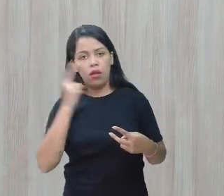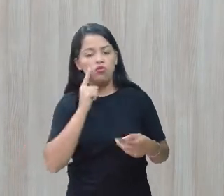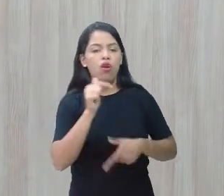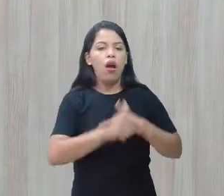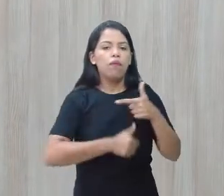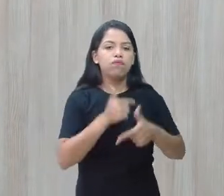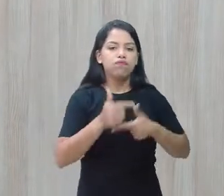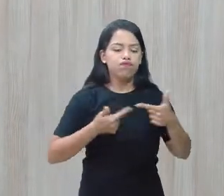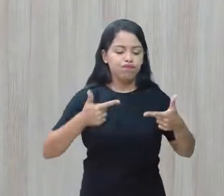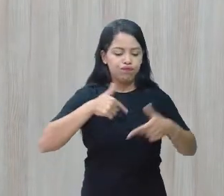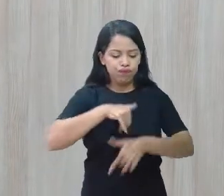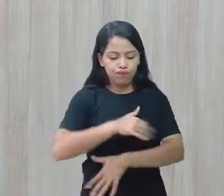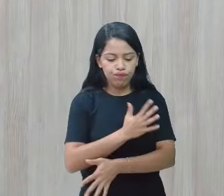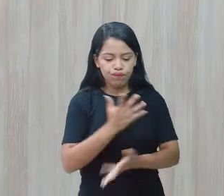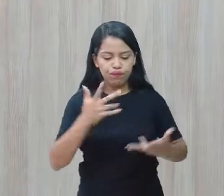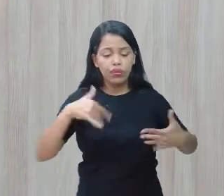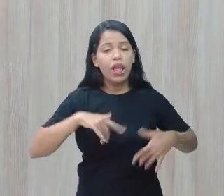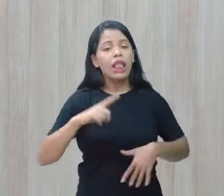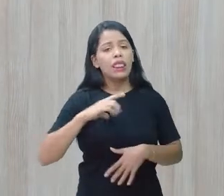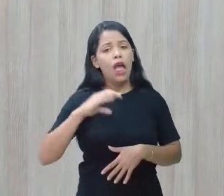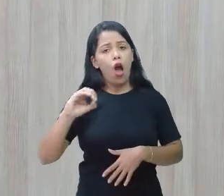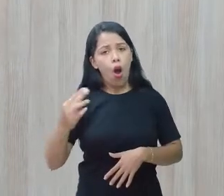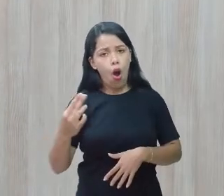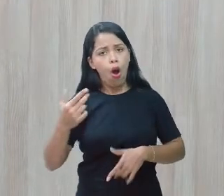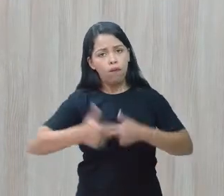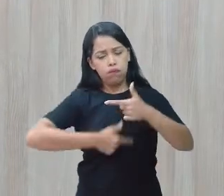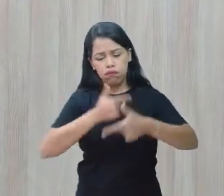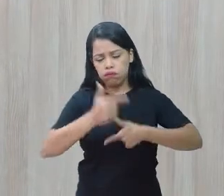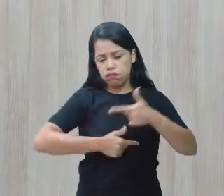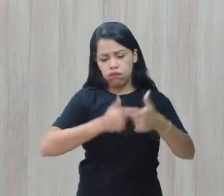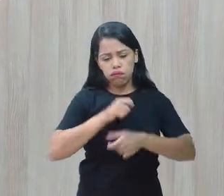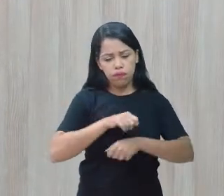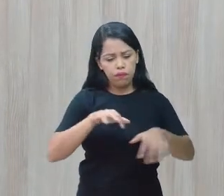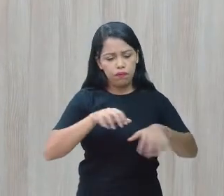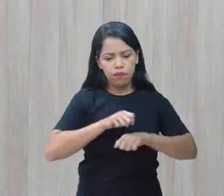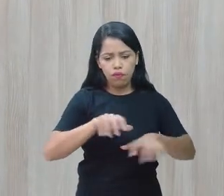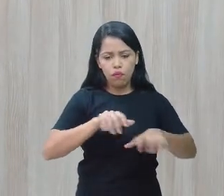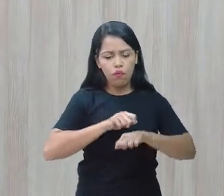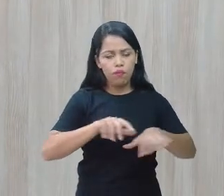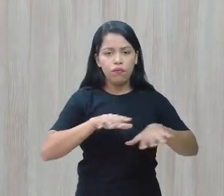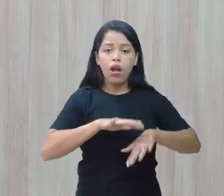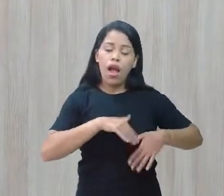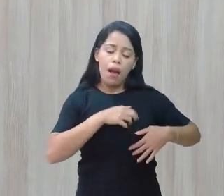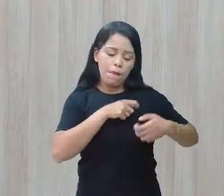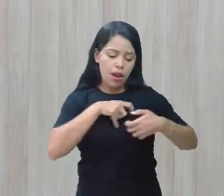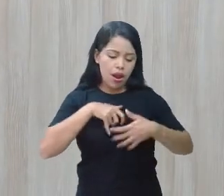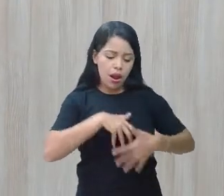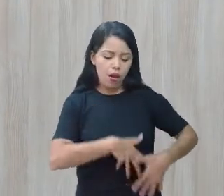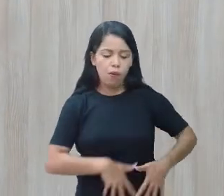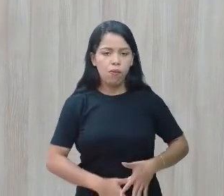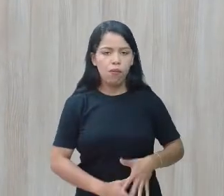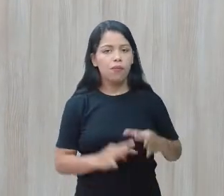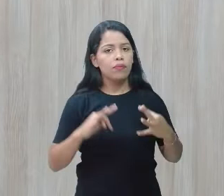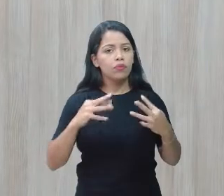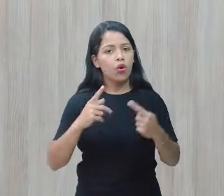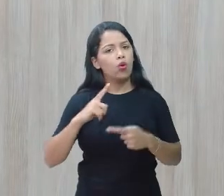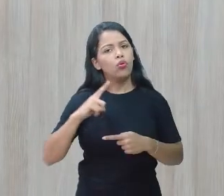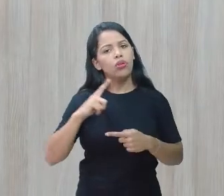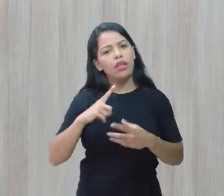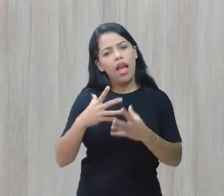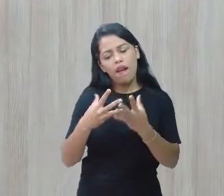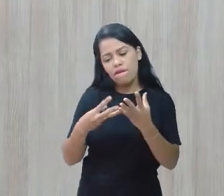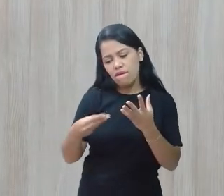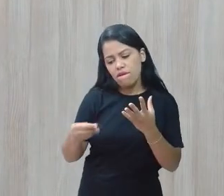esse nutriente, esse oxigênio está sendo gasto, é energia gasta no nossa corpo. E aí, toda a energia vai apresentar aí resíduo, e